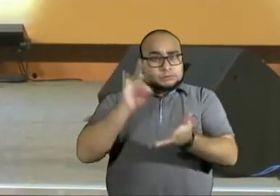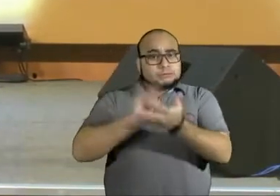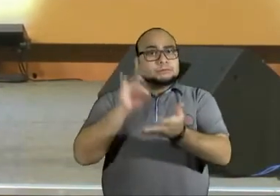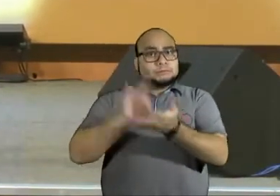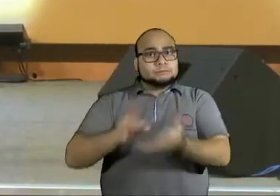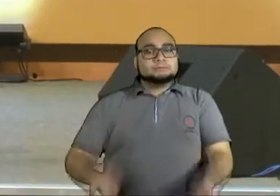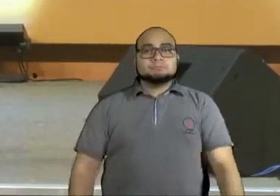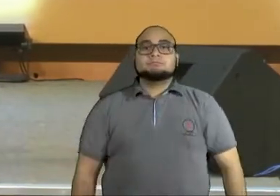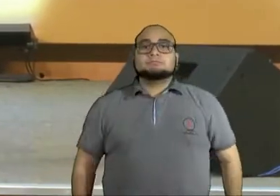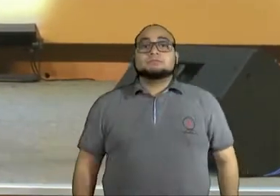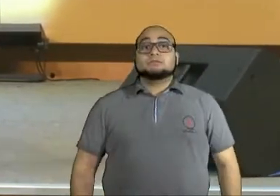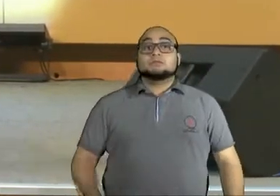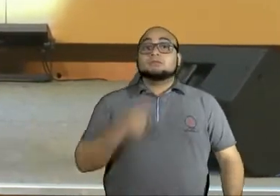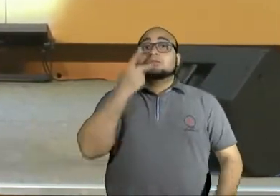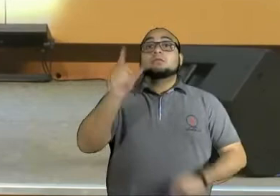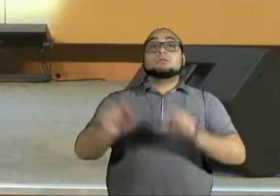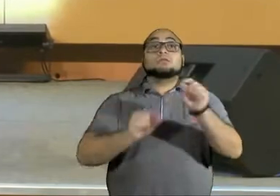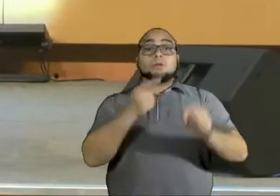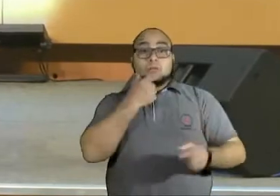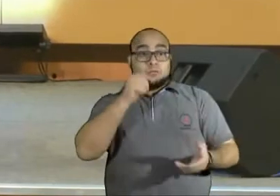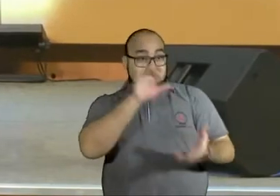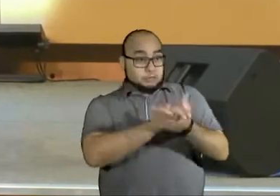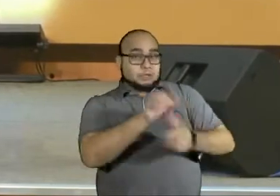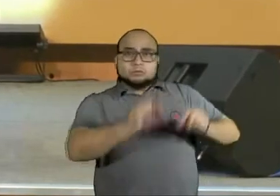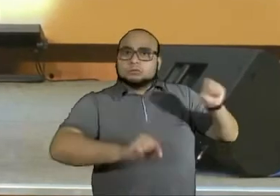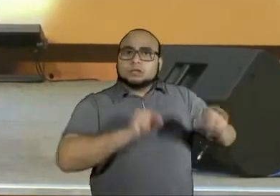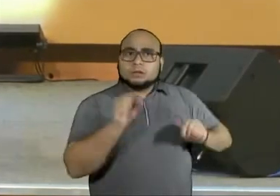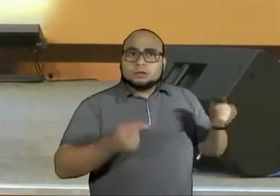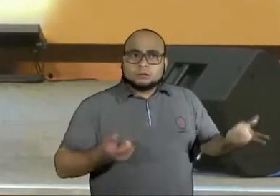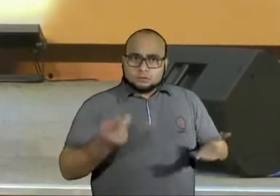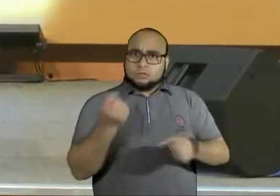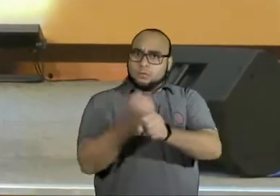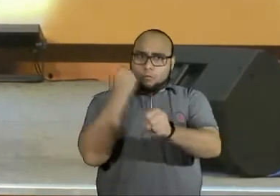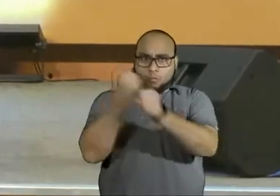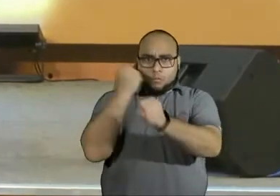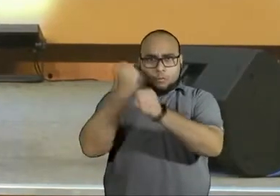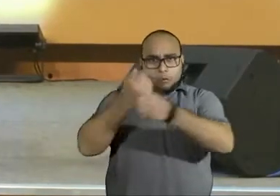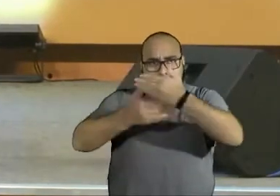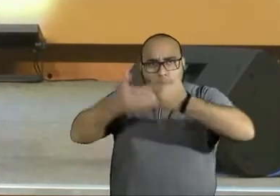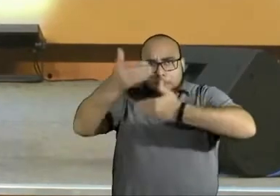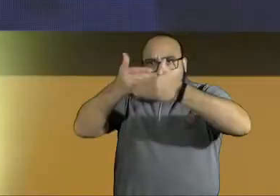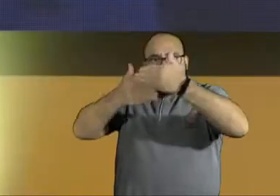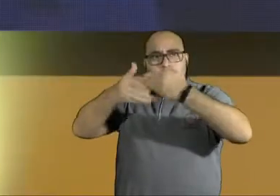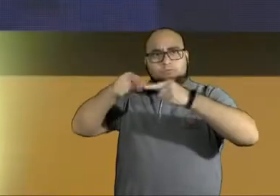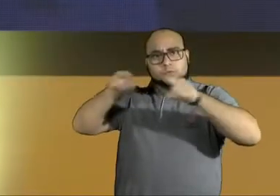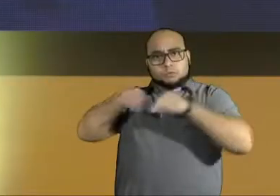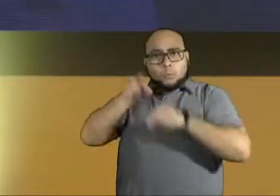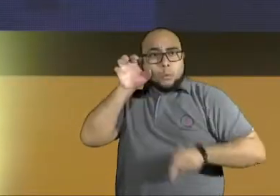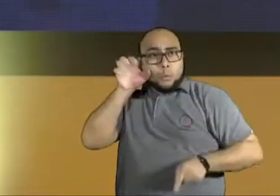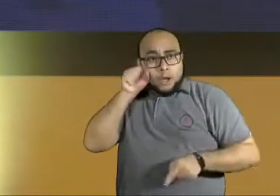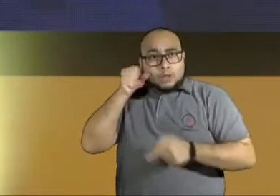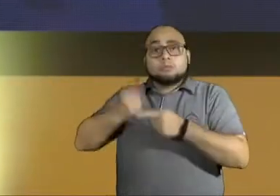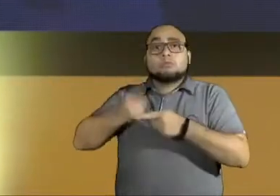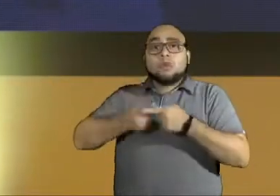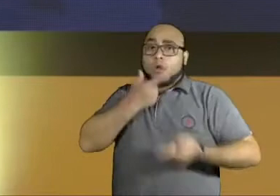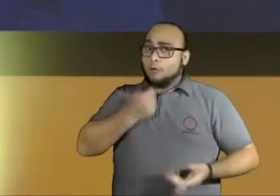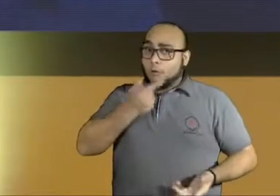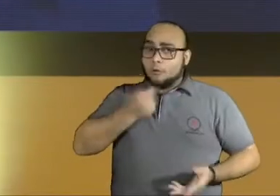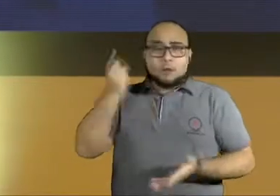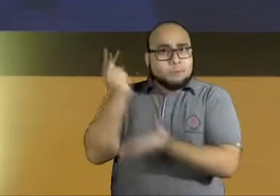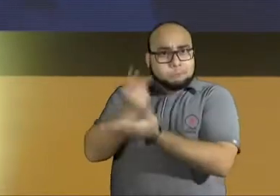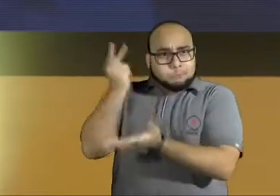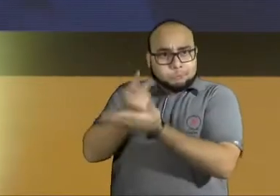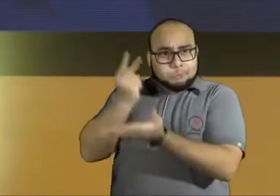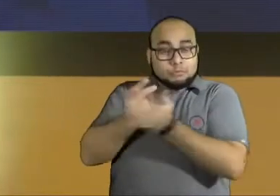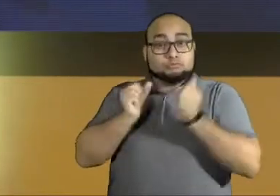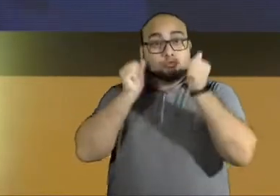ela disse ao marido? Marido, vamos construir um quarto junto ao muro da nossa casa, porque eu tenho visto que este homem que sempre passa por nós é um